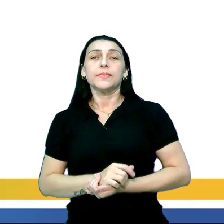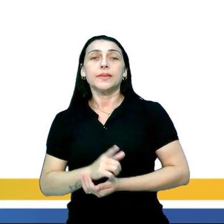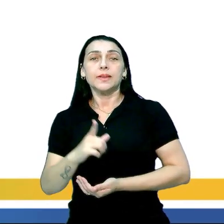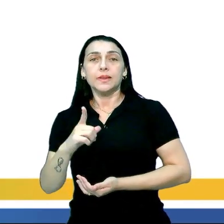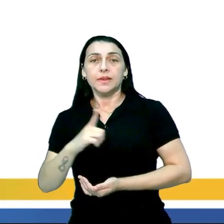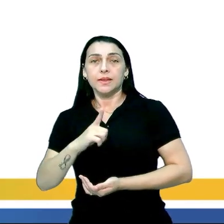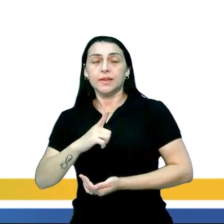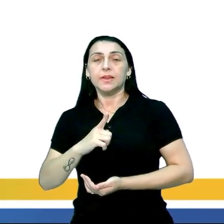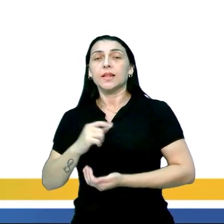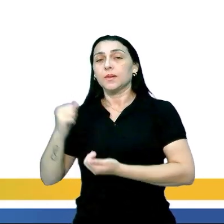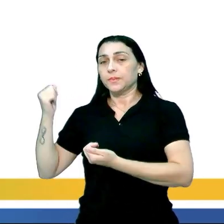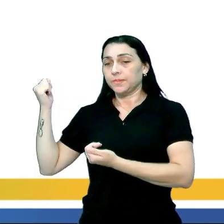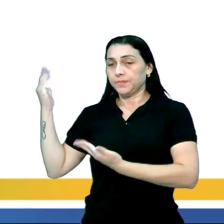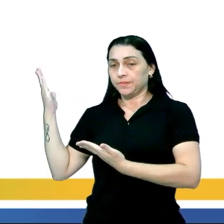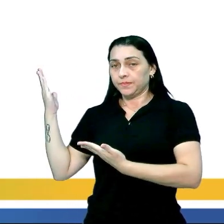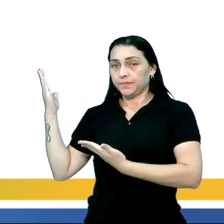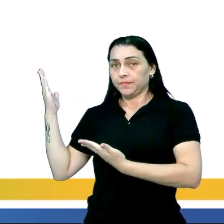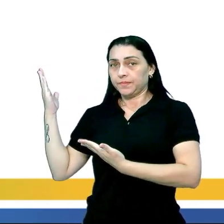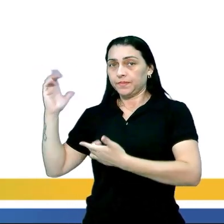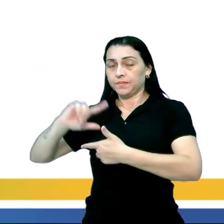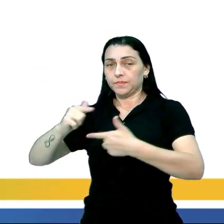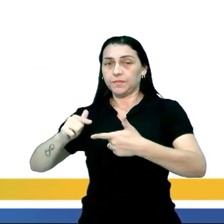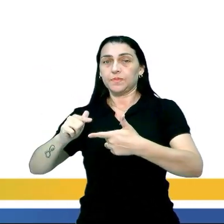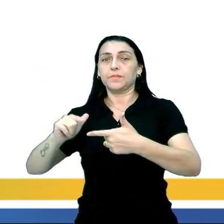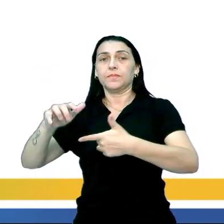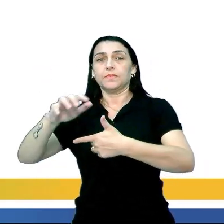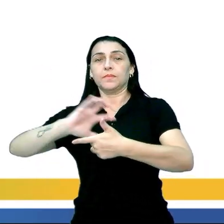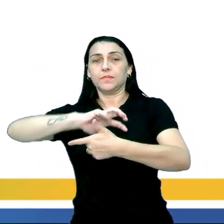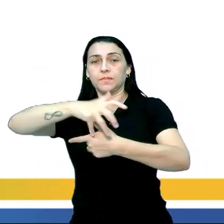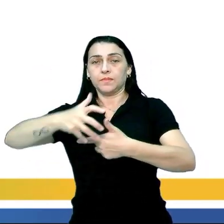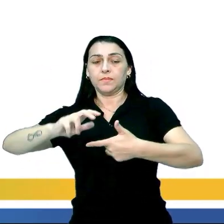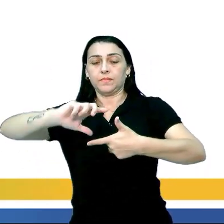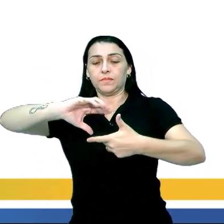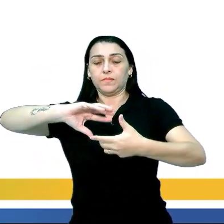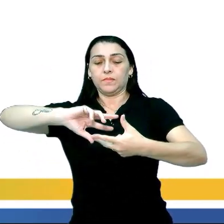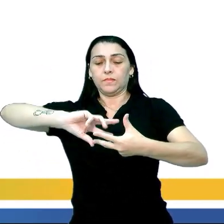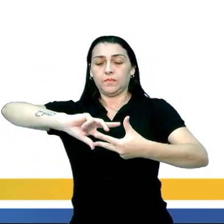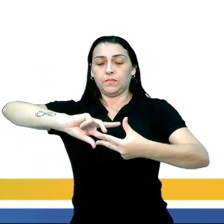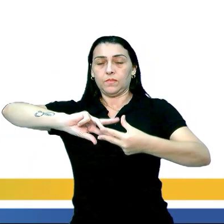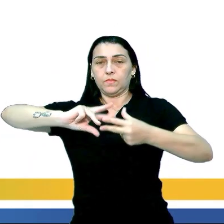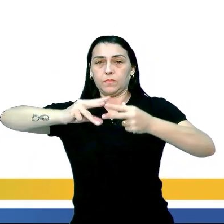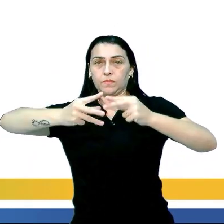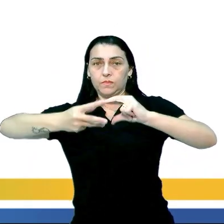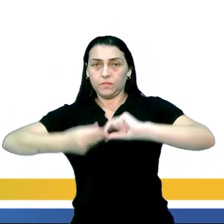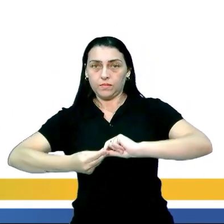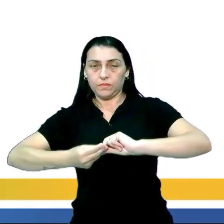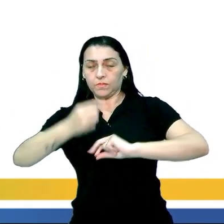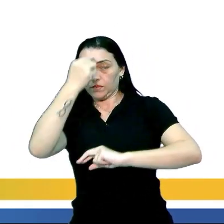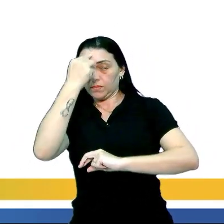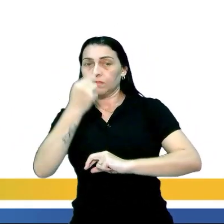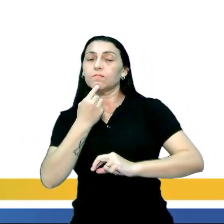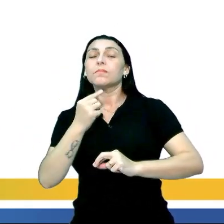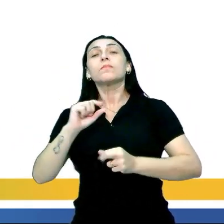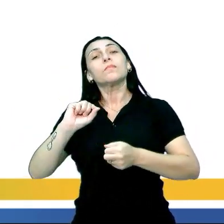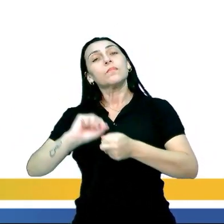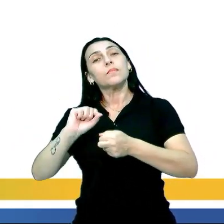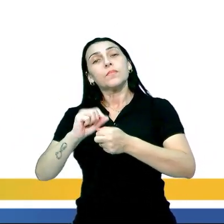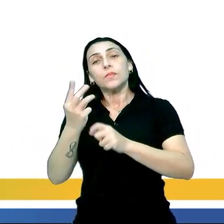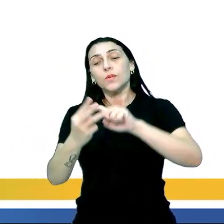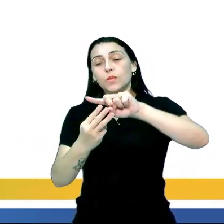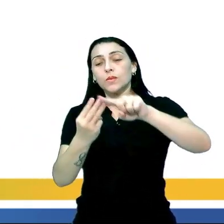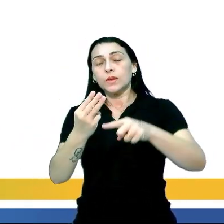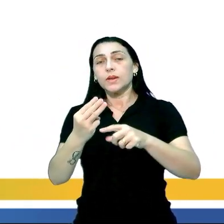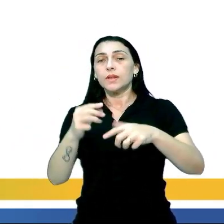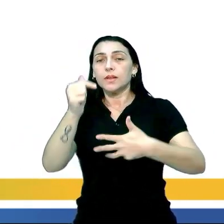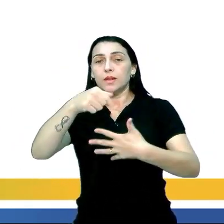Temos aí na geometria espacial os poliedros. São figuras formadas por três